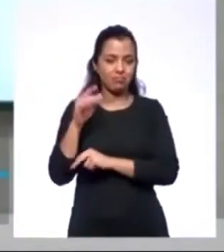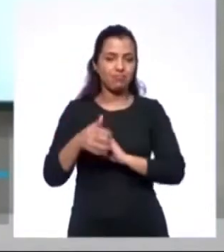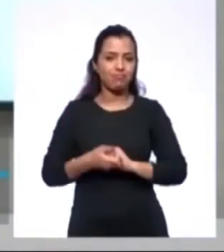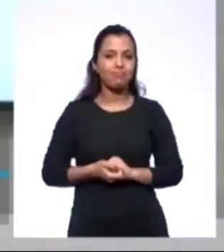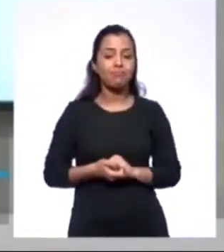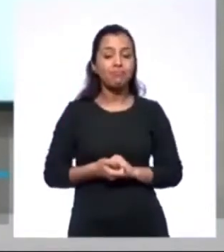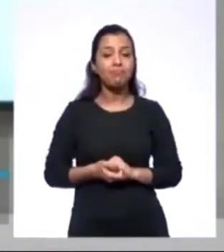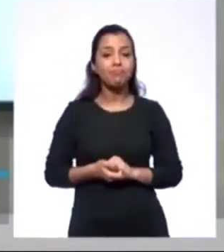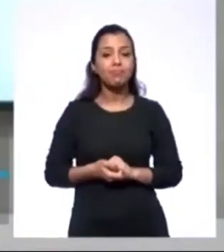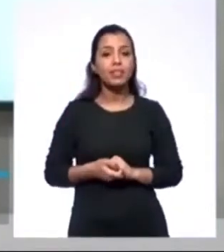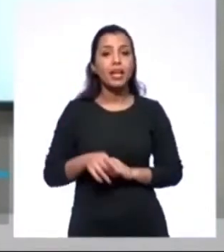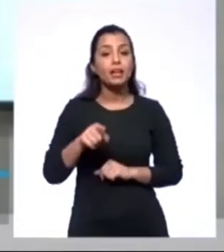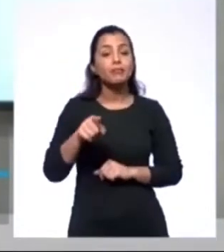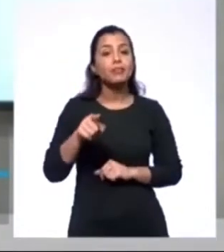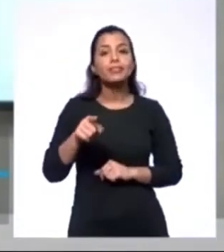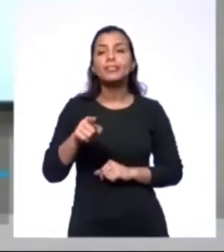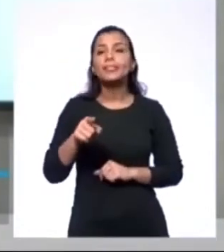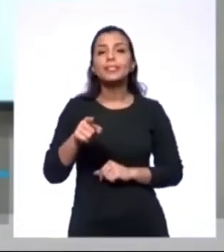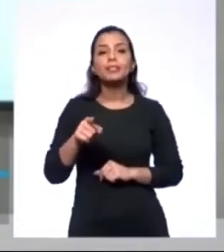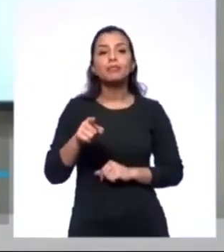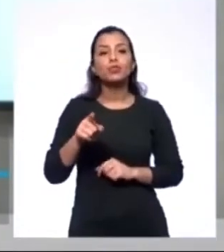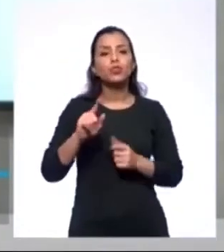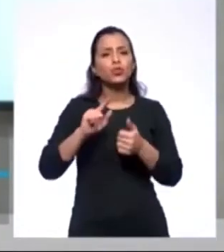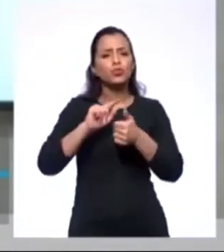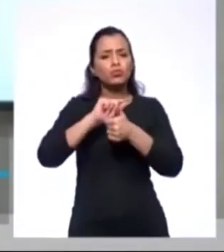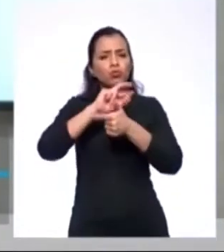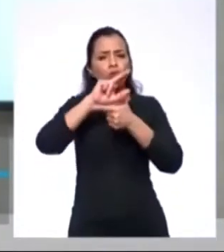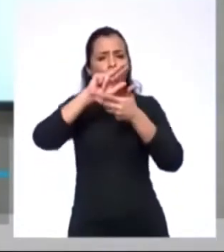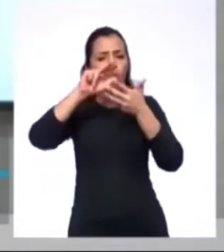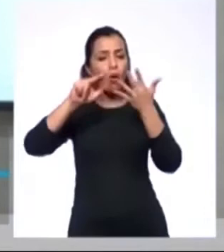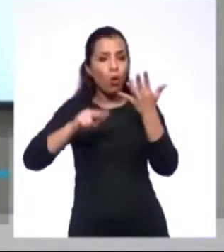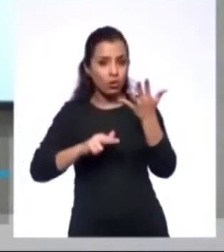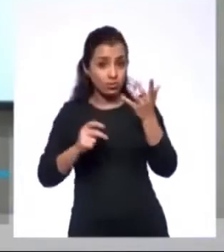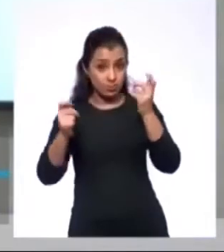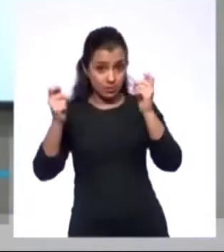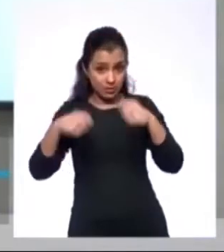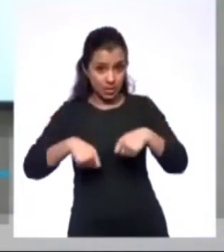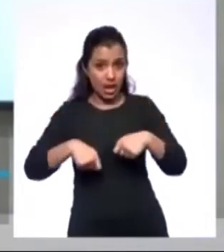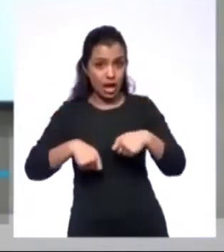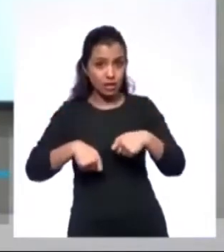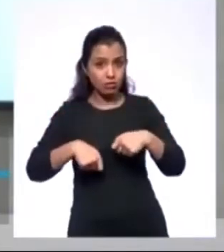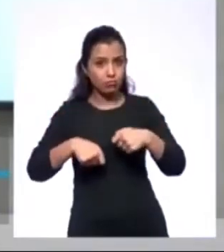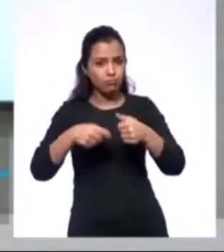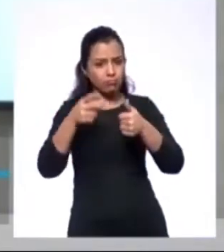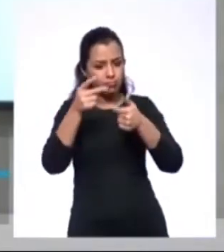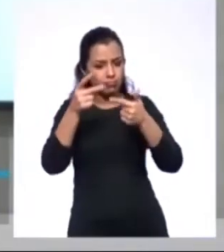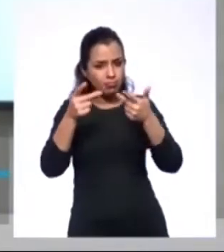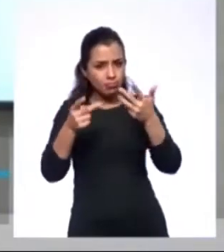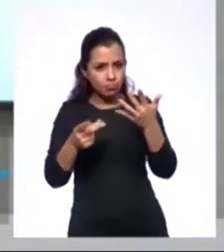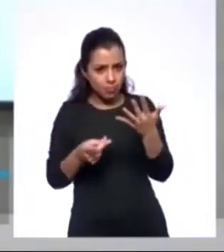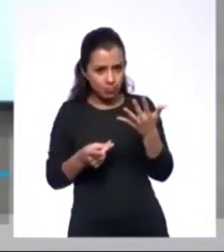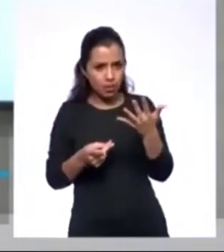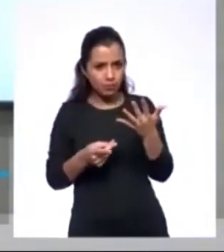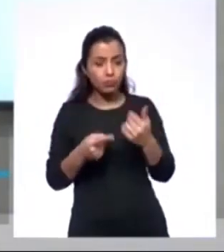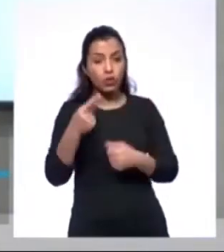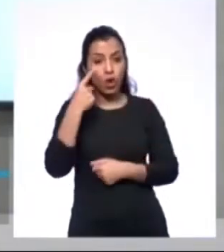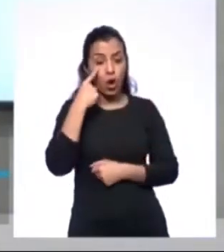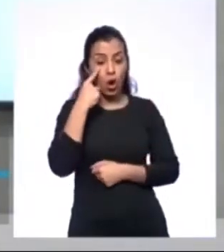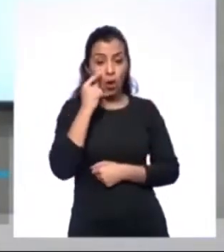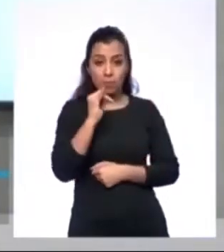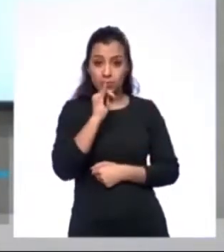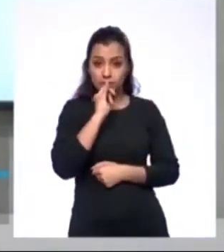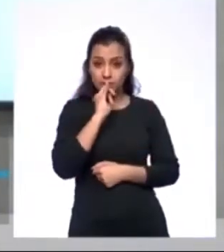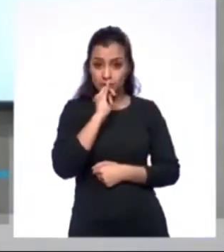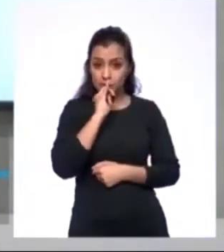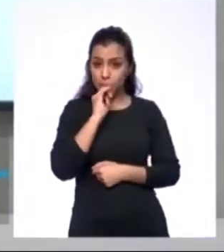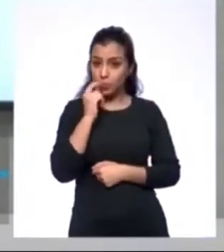é você descrever todas as possibilidades descrever mesmo na raça Então olha só o que eu